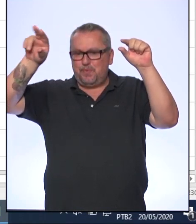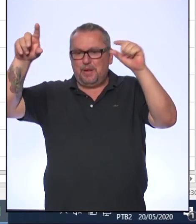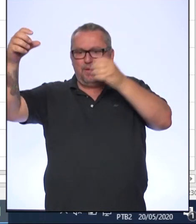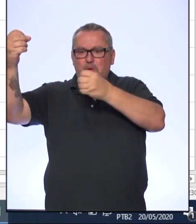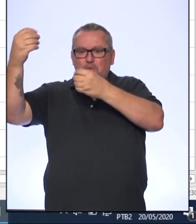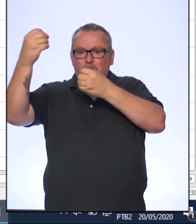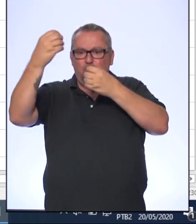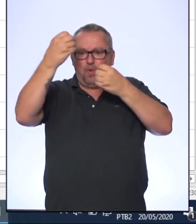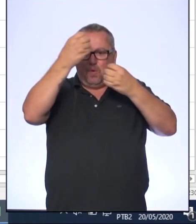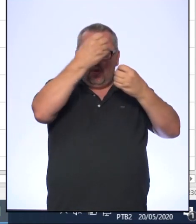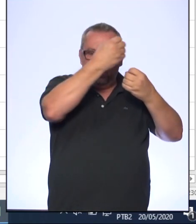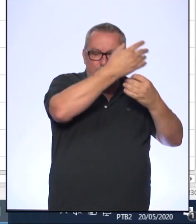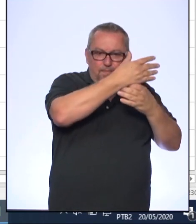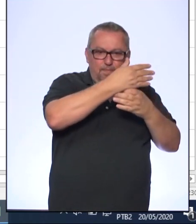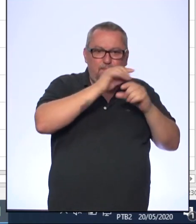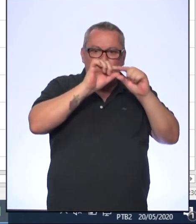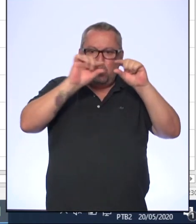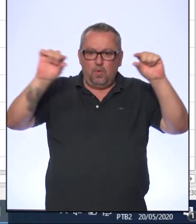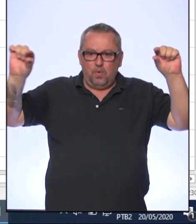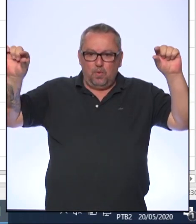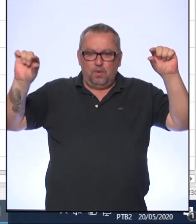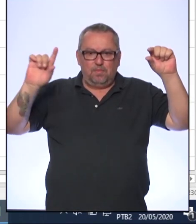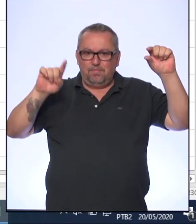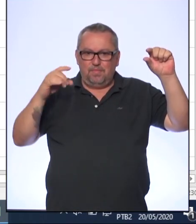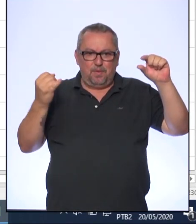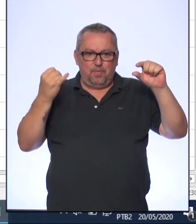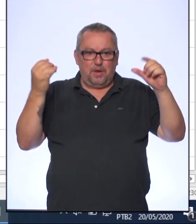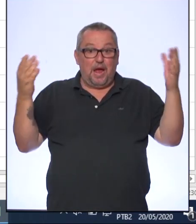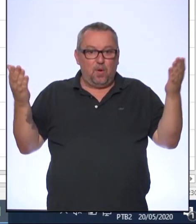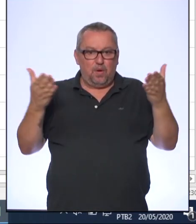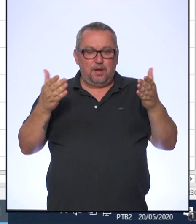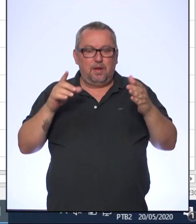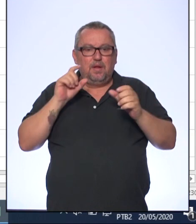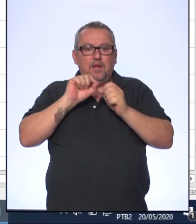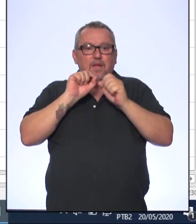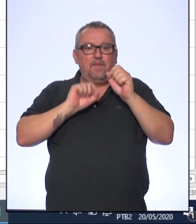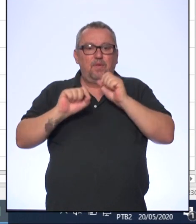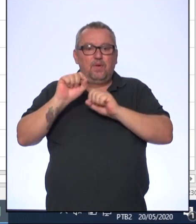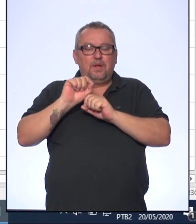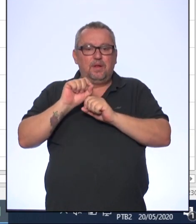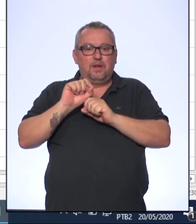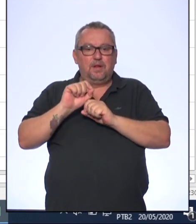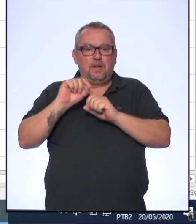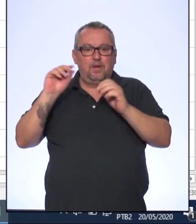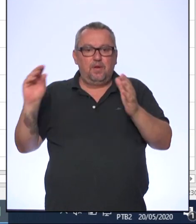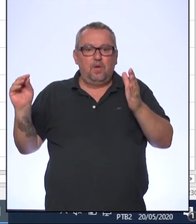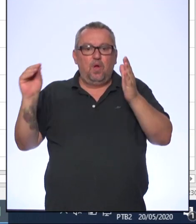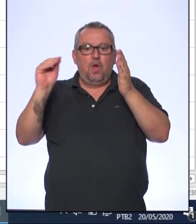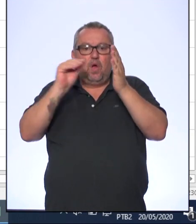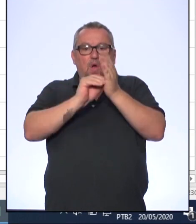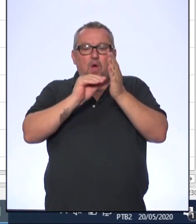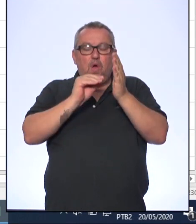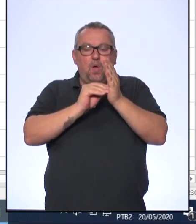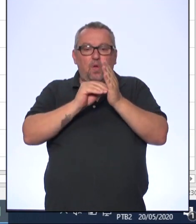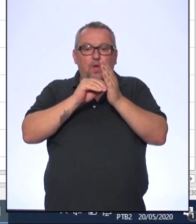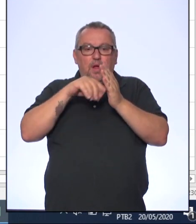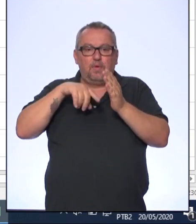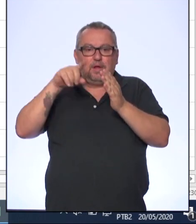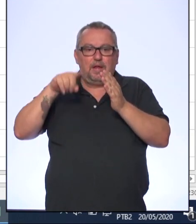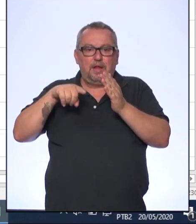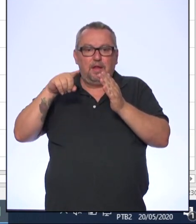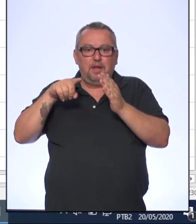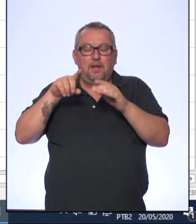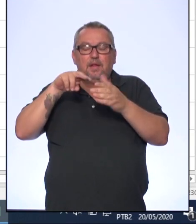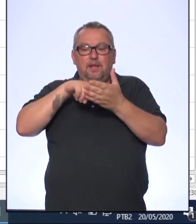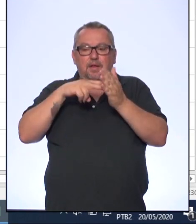informações aqui em cima, que até então não é importante. O que eu tenho que fazer? Eu quero colocar um gráfico. Colocar é a mesma coisa